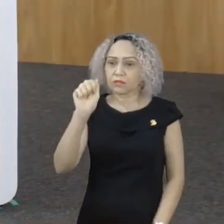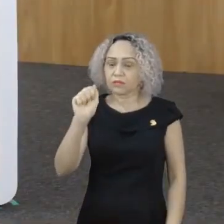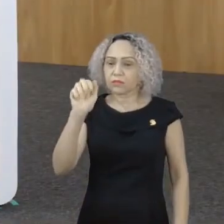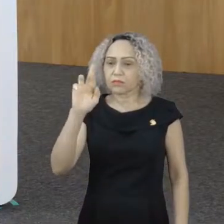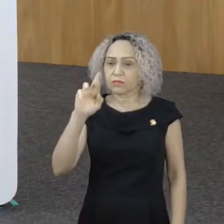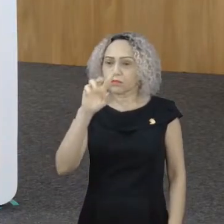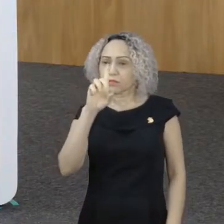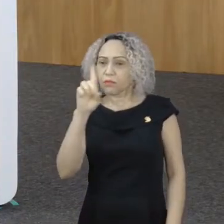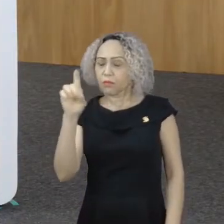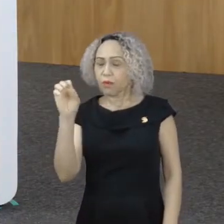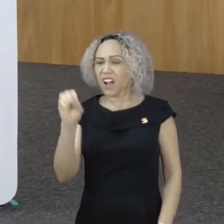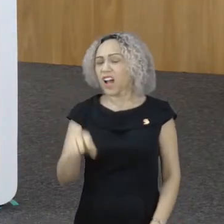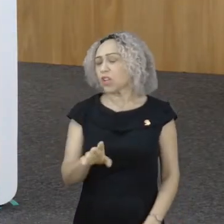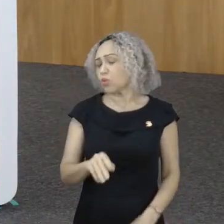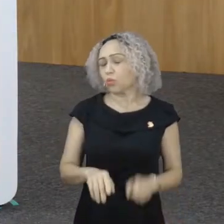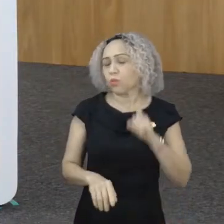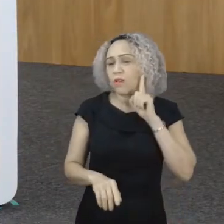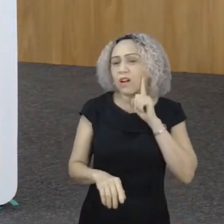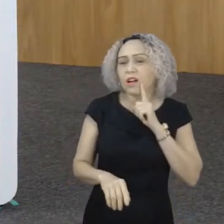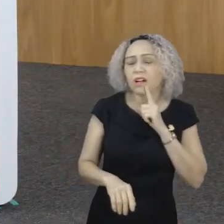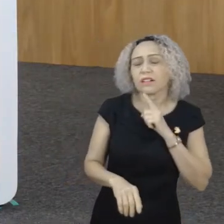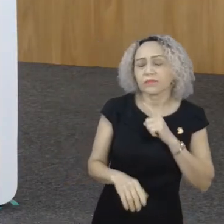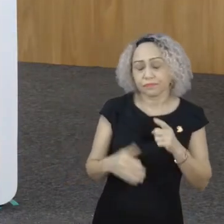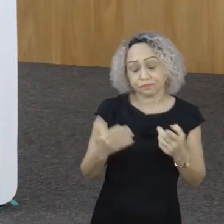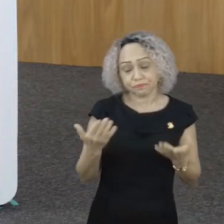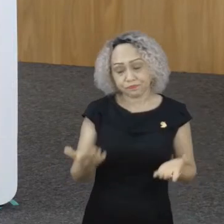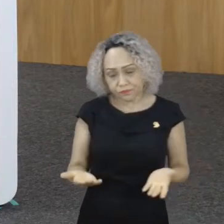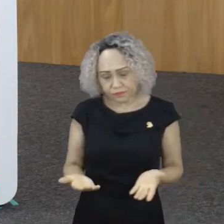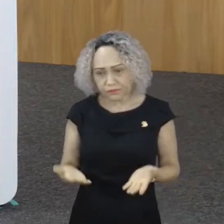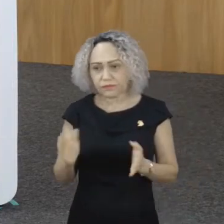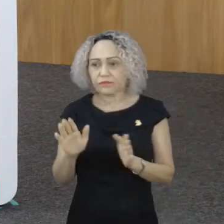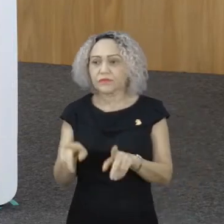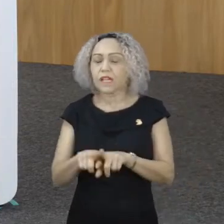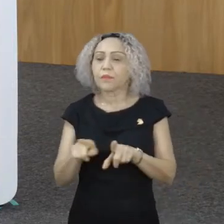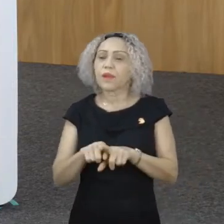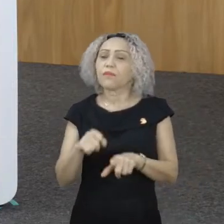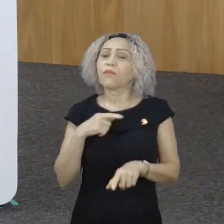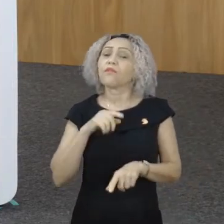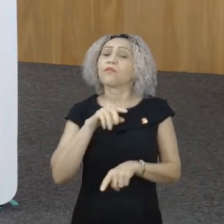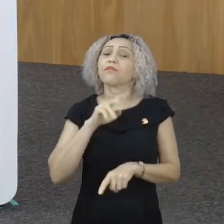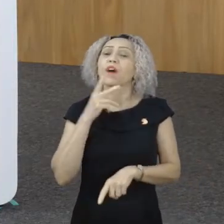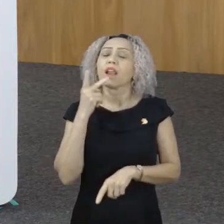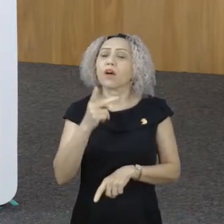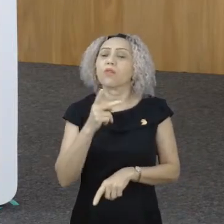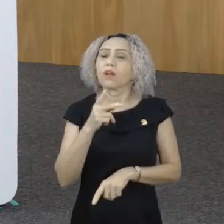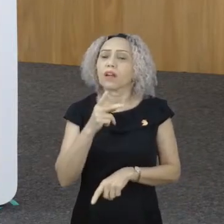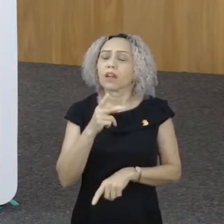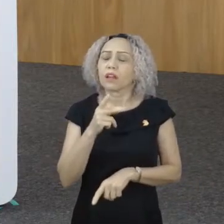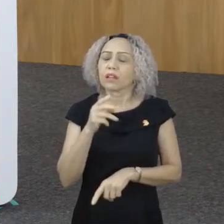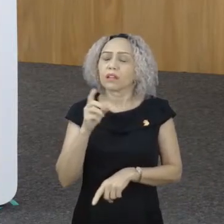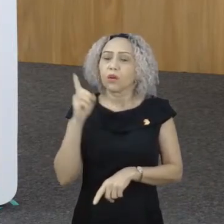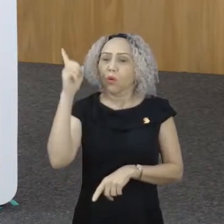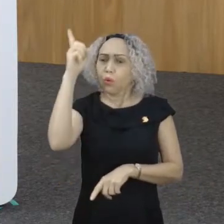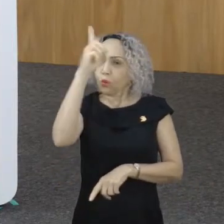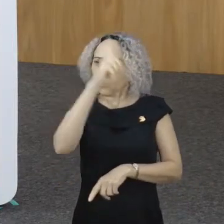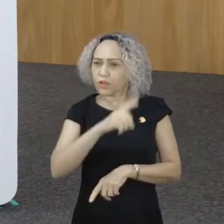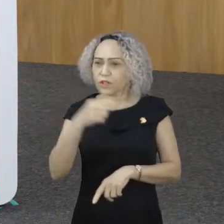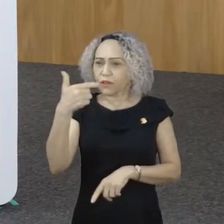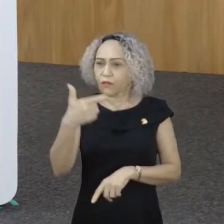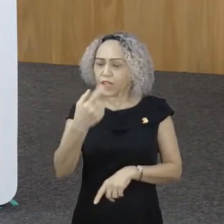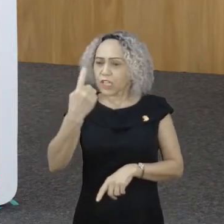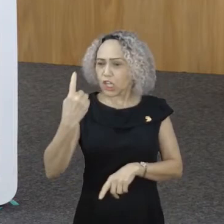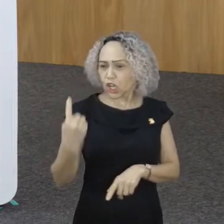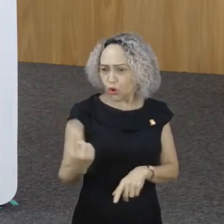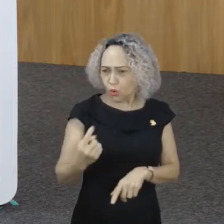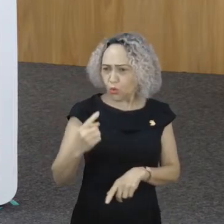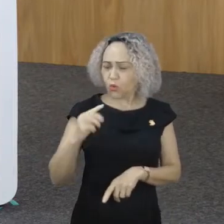Senador, eu vou voltar um pouquinho, fazer um resgate aqui, que no Dia Internacional pela Eliminação da Discriminação Racial, que é celebrado em 21 de março,